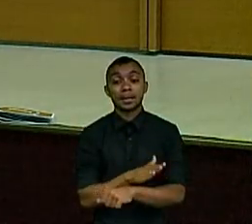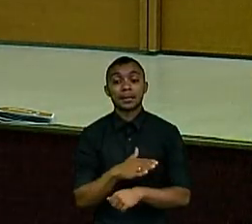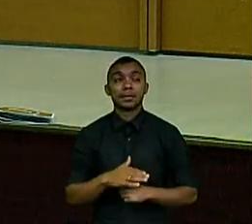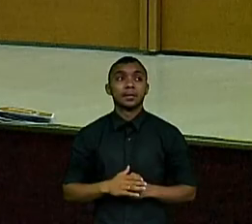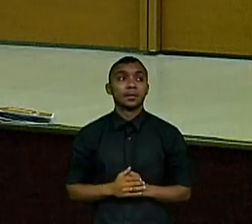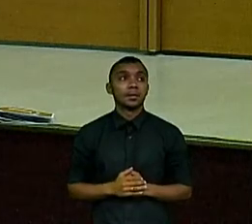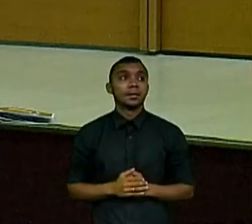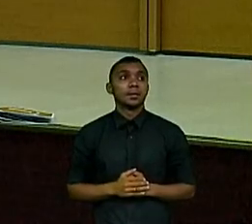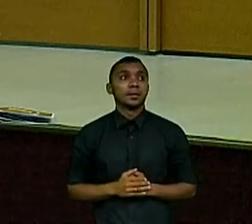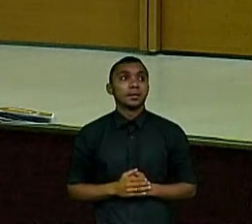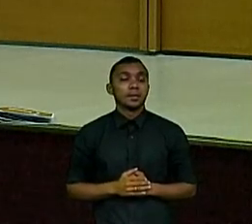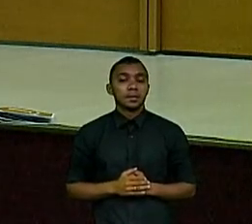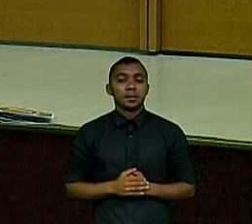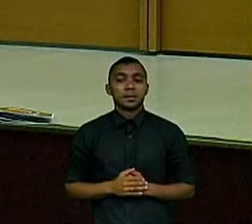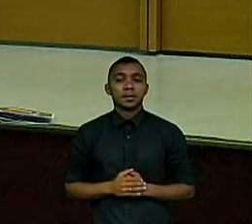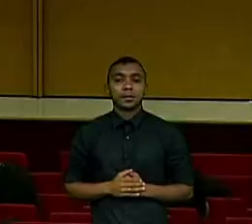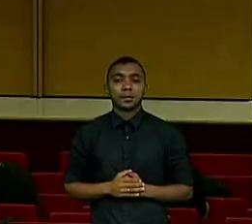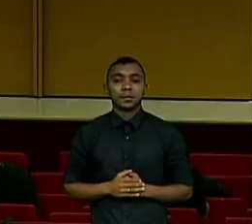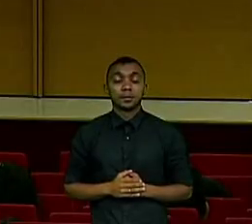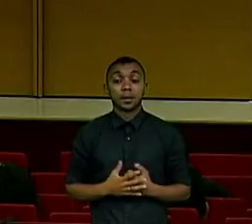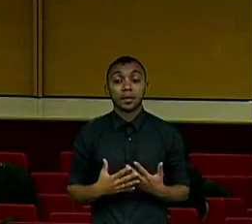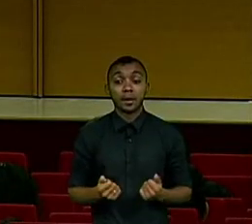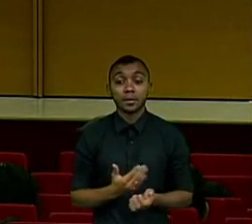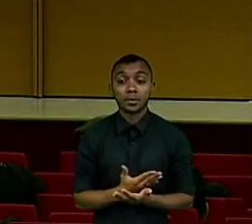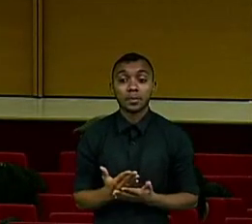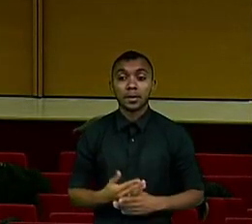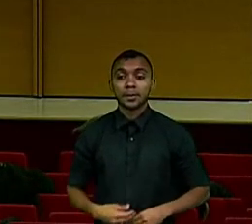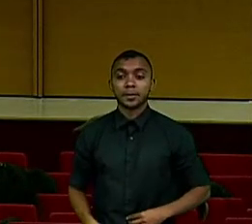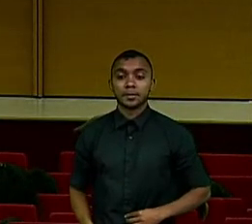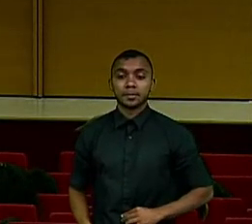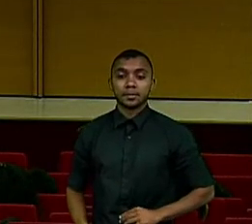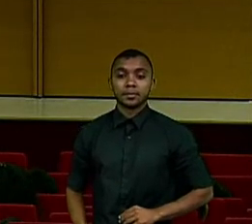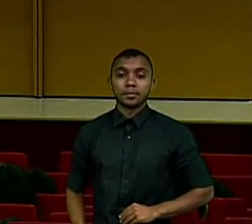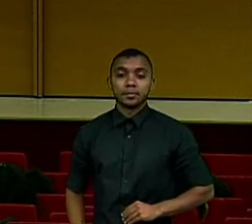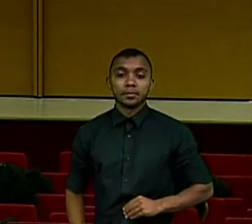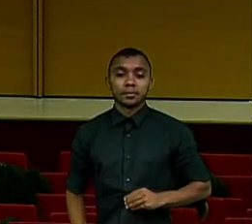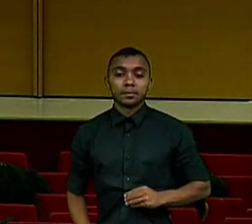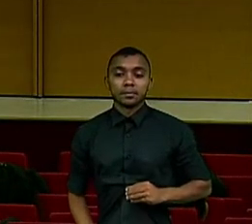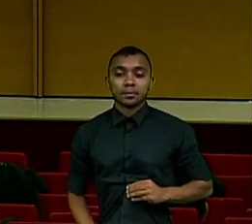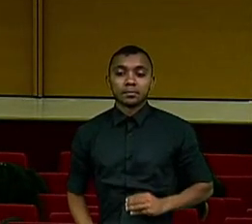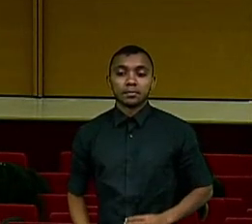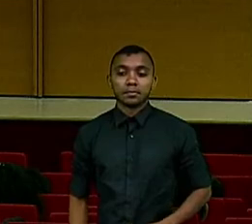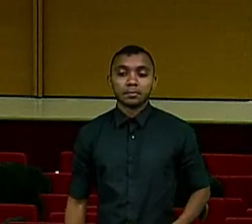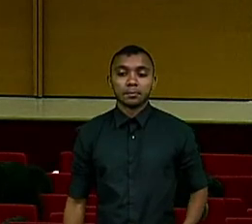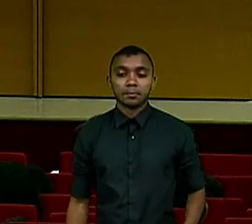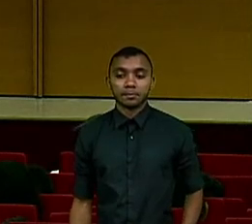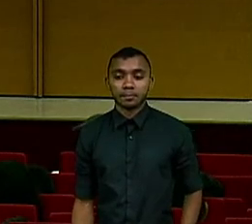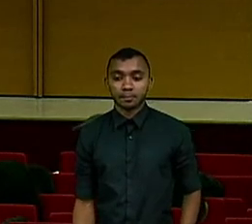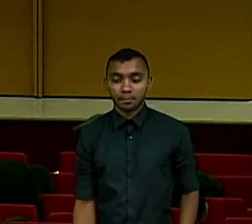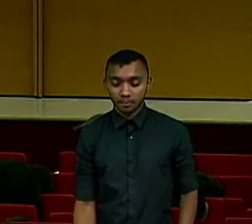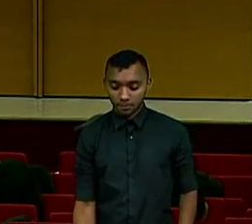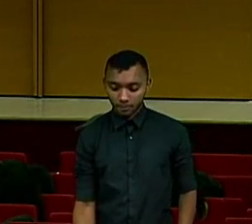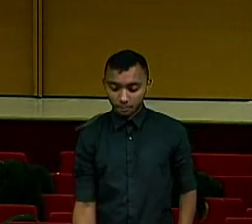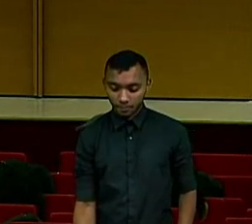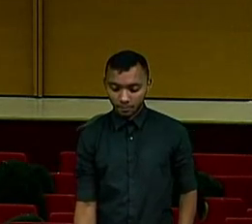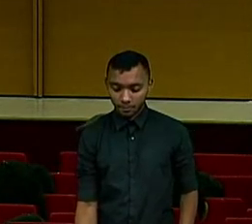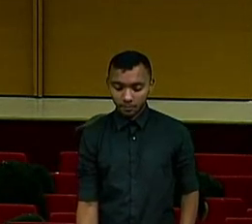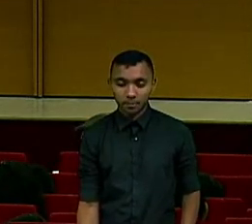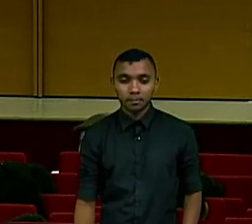deixa eu passar aqui depois a gente fala da Revolução Americana vamos lá vocês me acompanham aqui turma bora